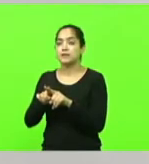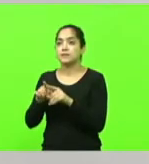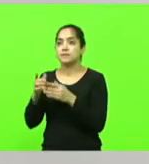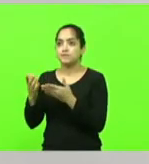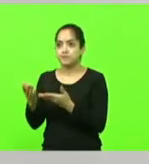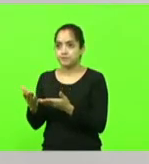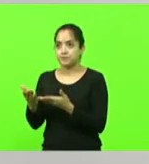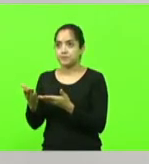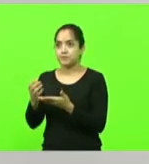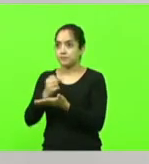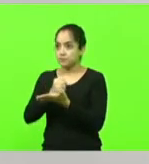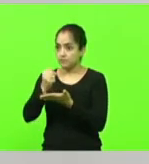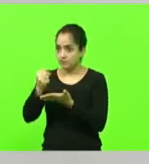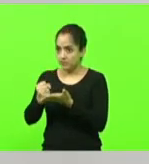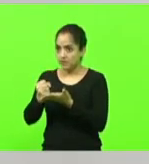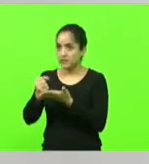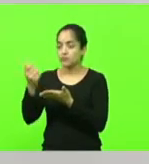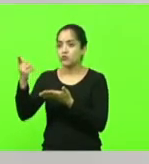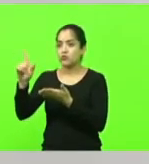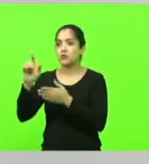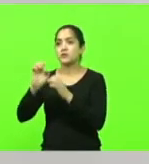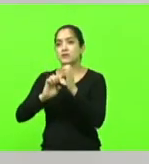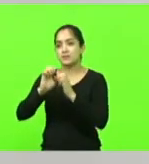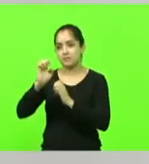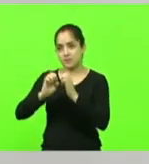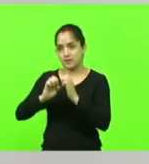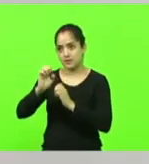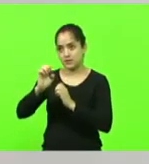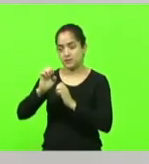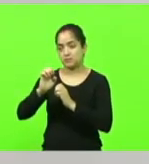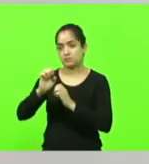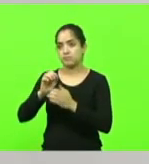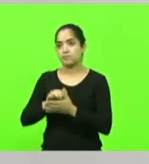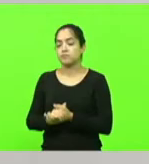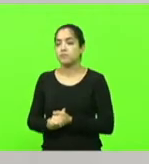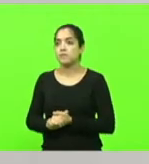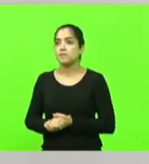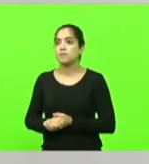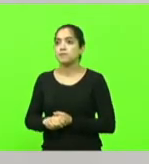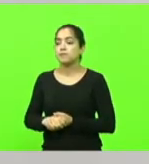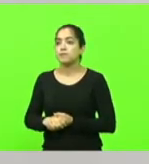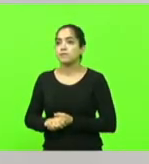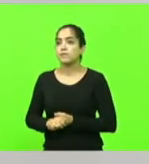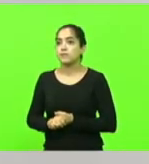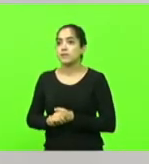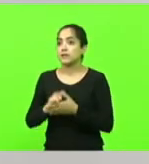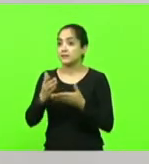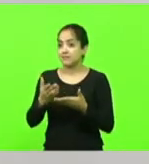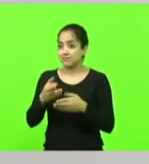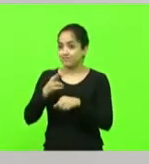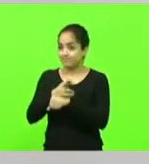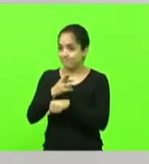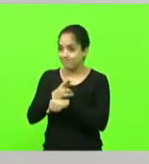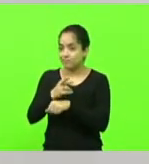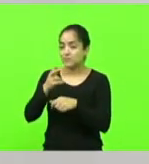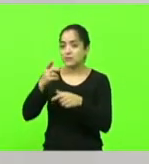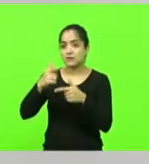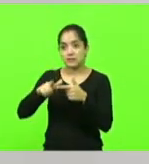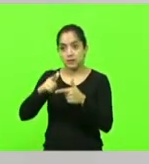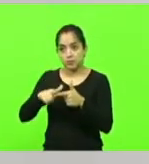a contratação de uma nova empresa para recuperar o piso asfáltico lá da região de Rio do Sul, que realmente está caótica, está muito